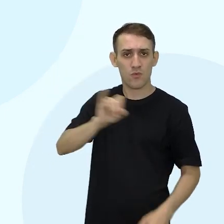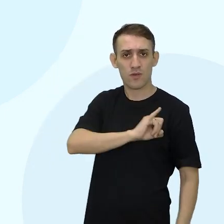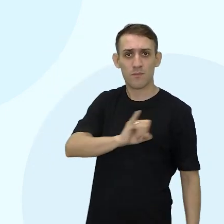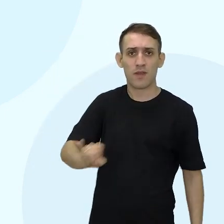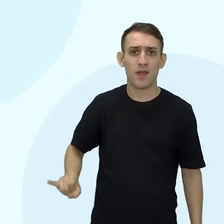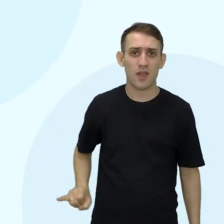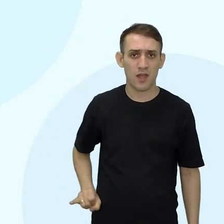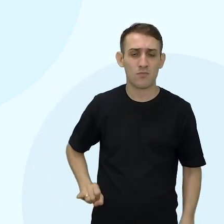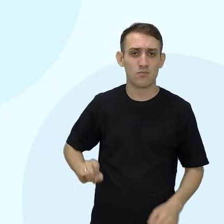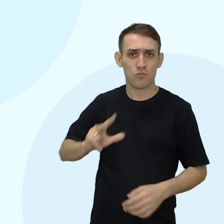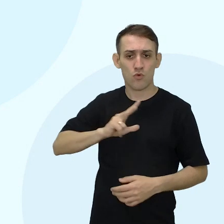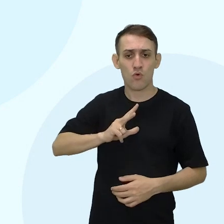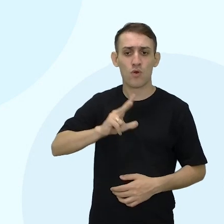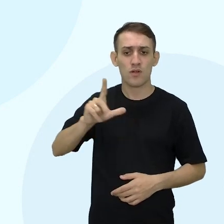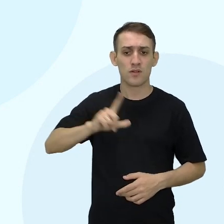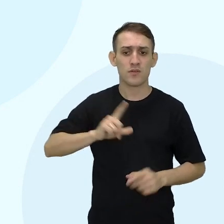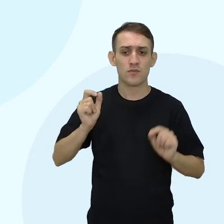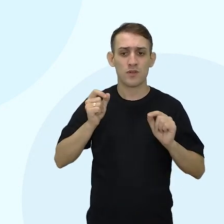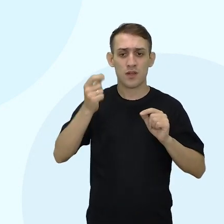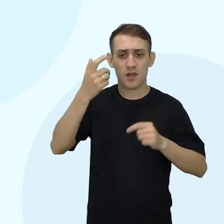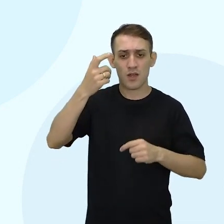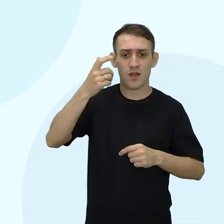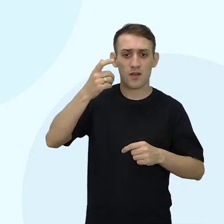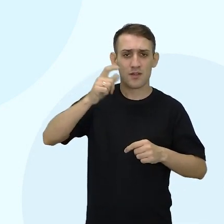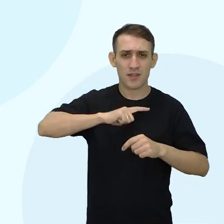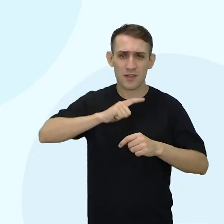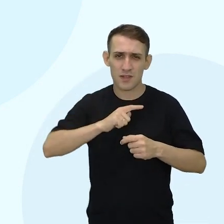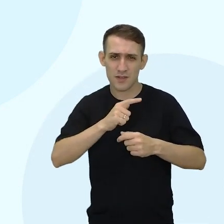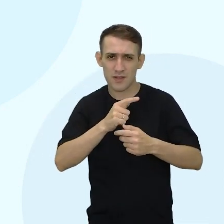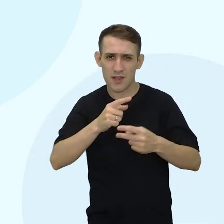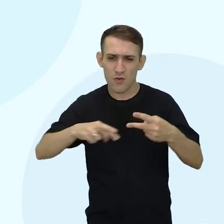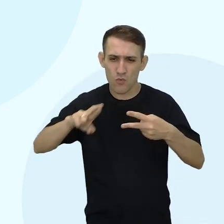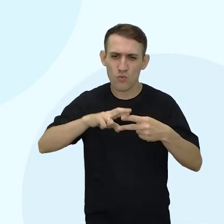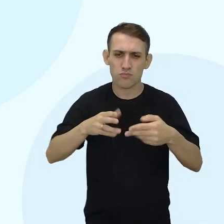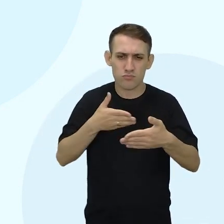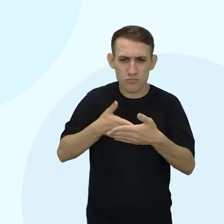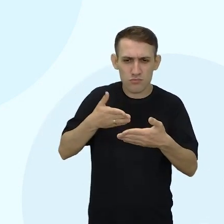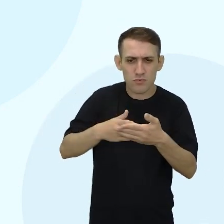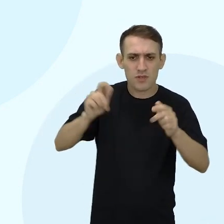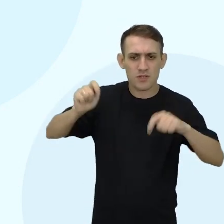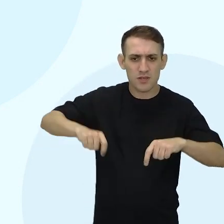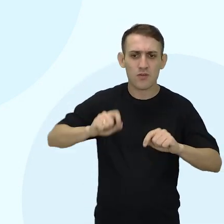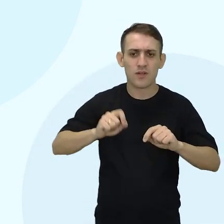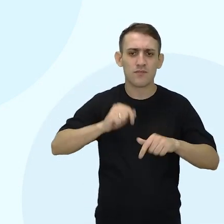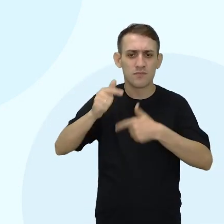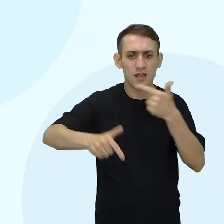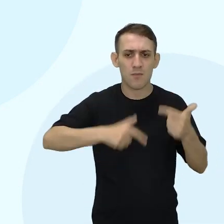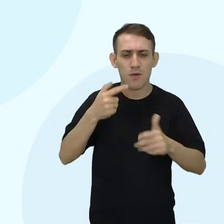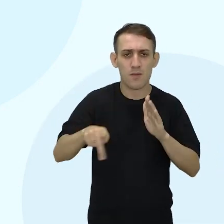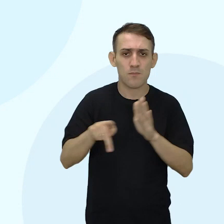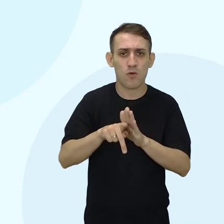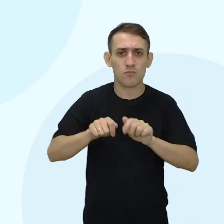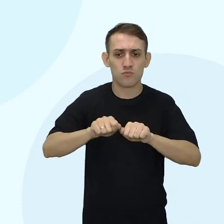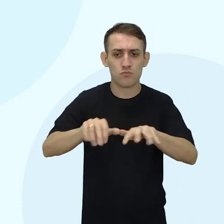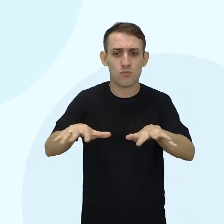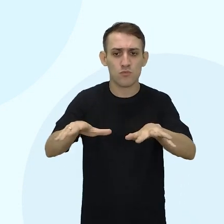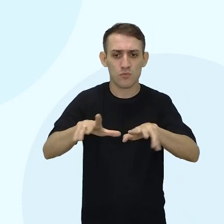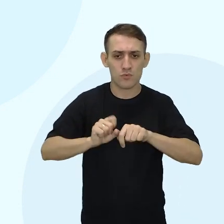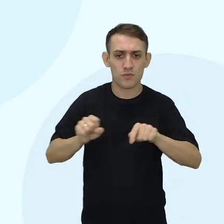Português, pelo qual a coroa, com recursos limitados, delegou tarefas de colonização